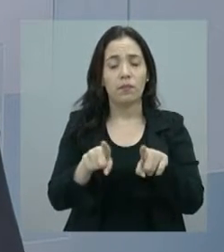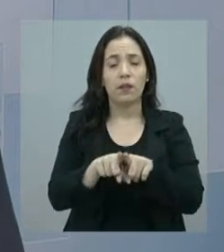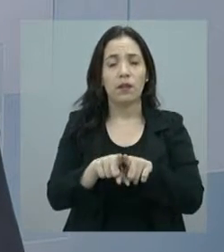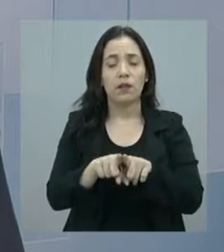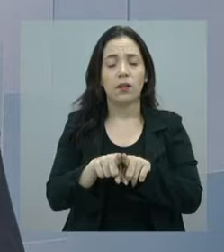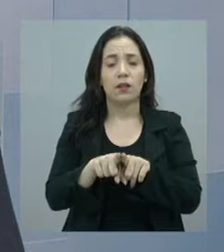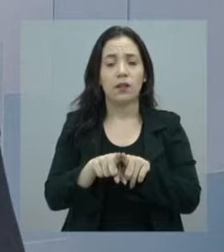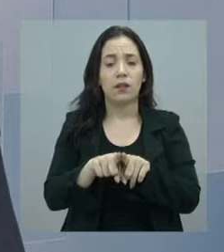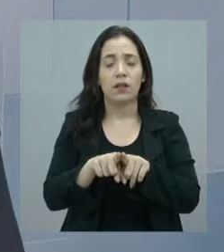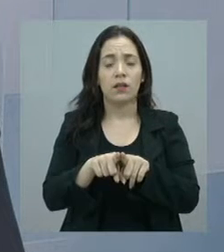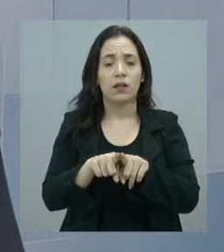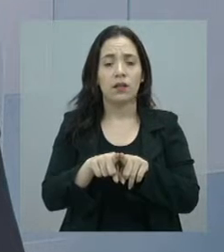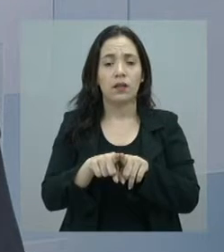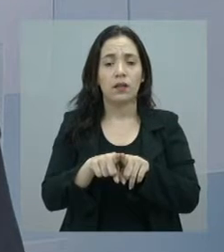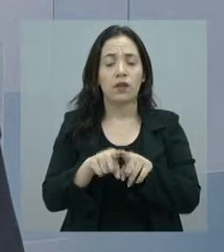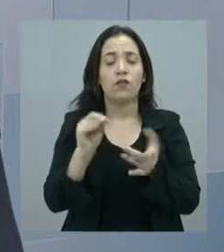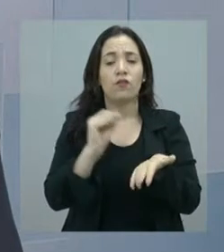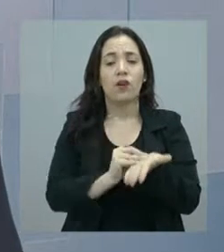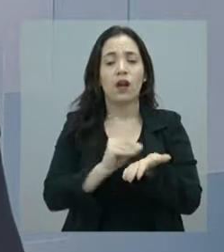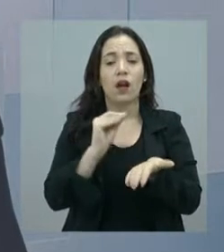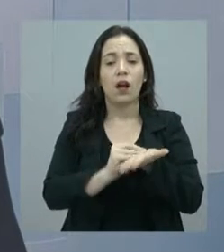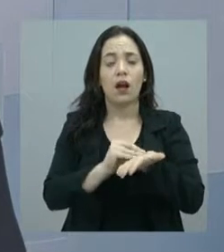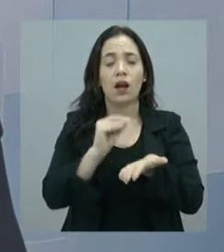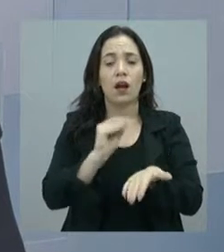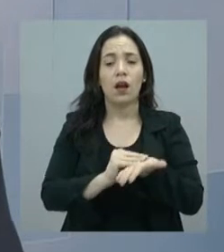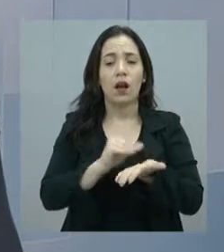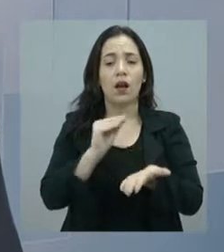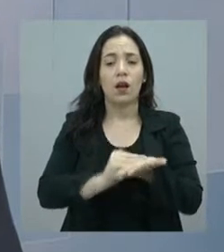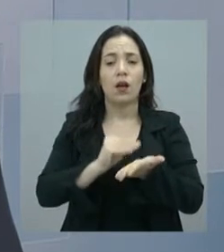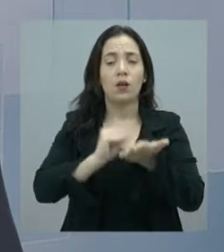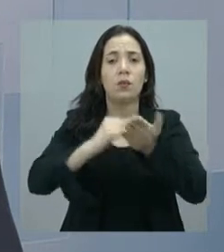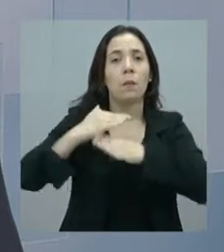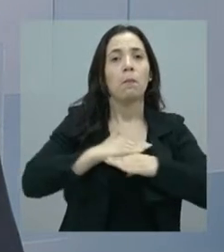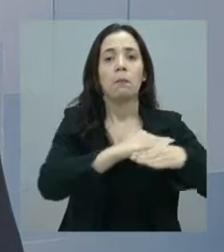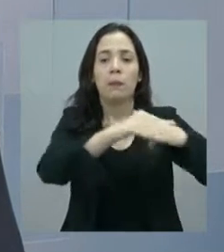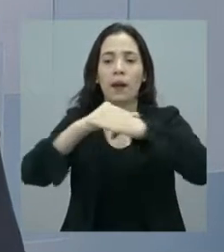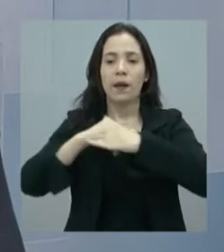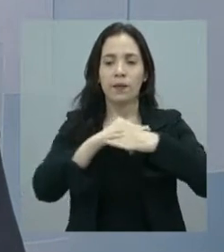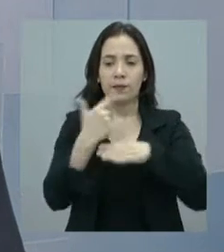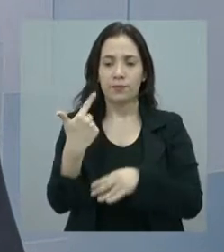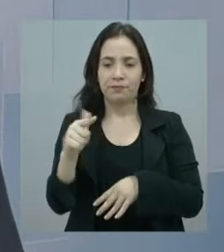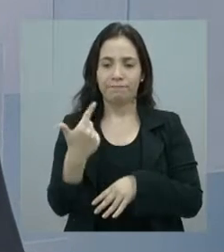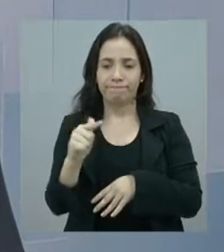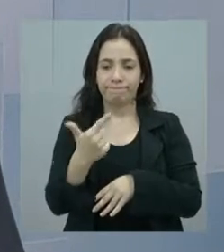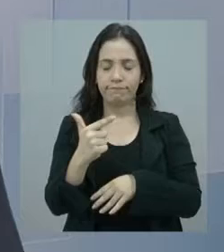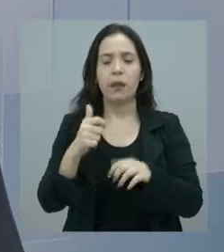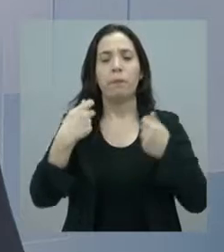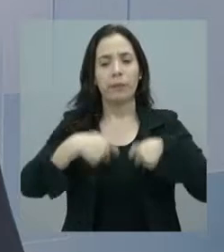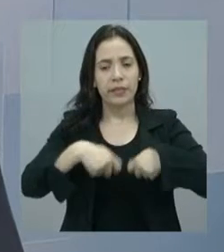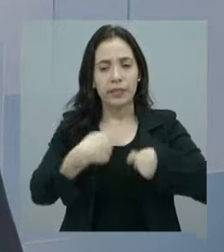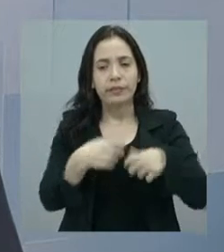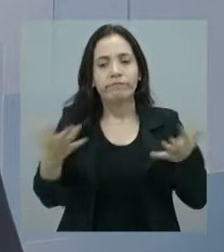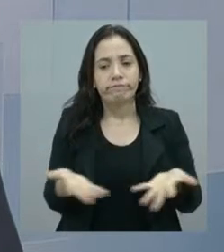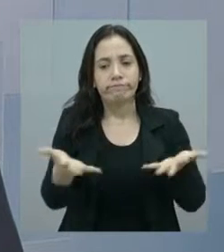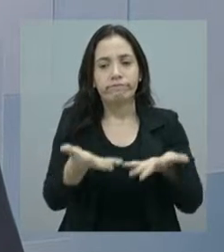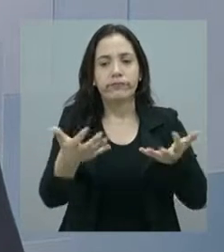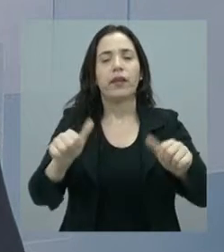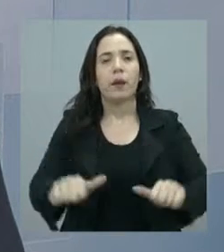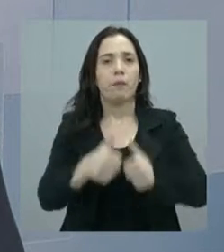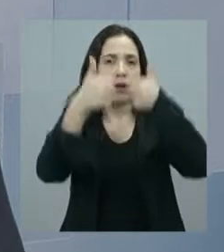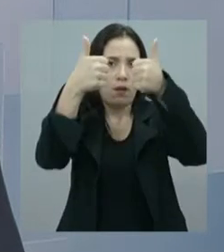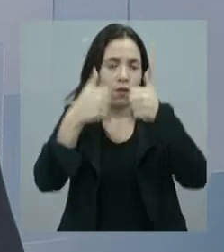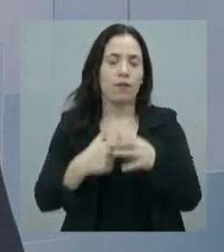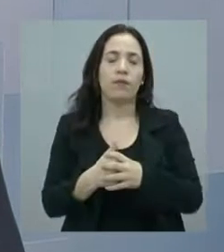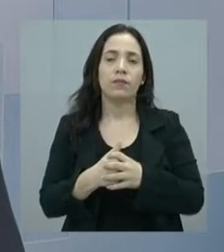eles não têm o padrão que nós precisávamos ter. O padrão deles precisava melhorar e precisava o